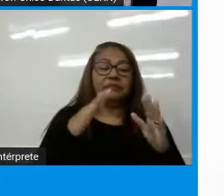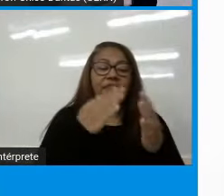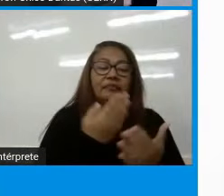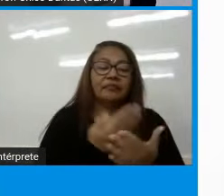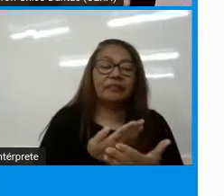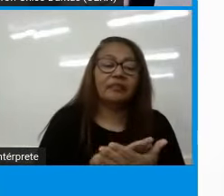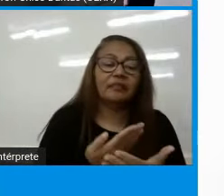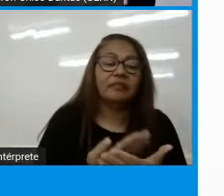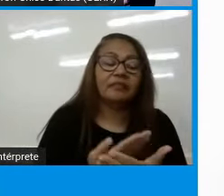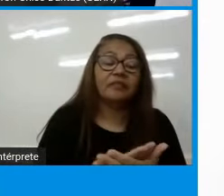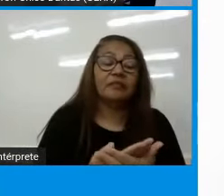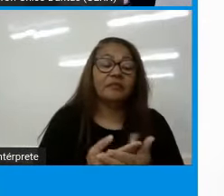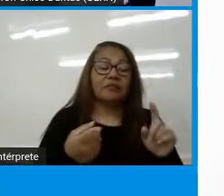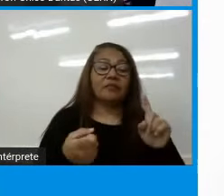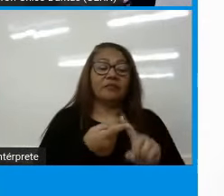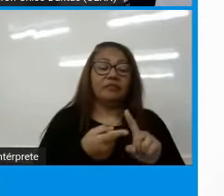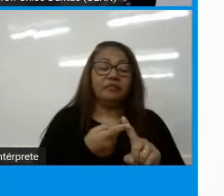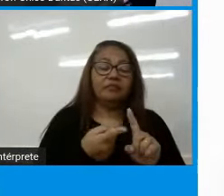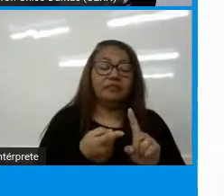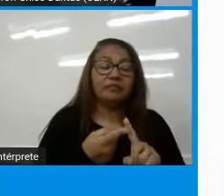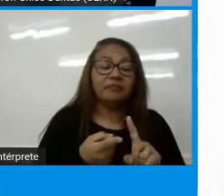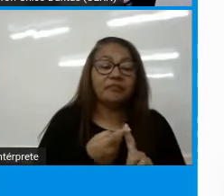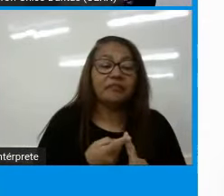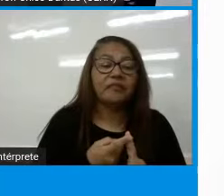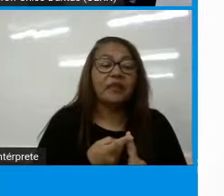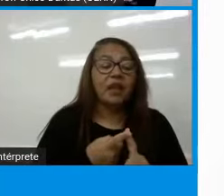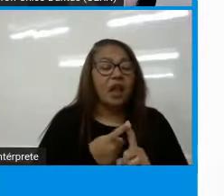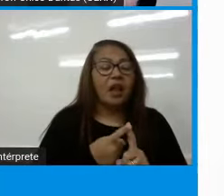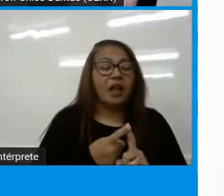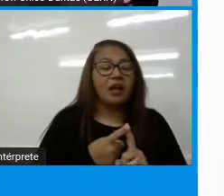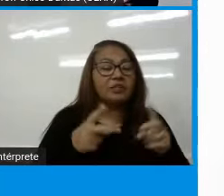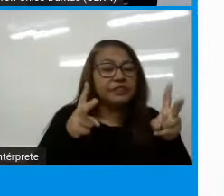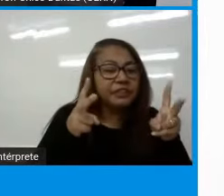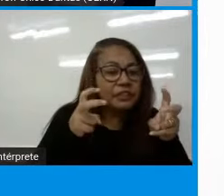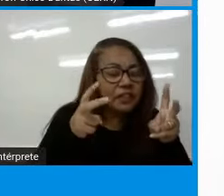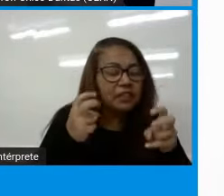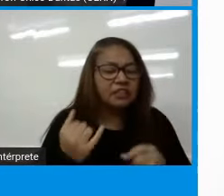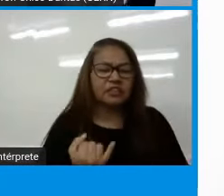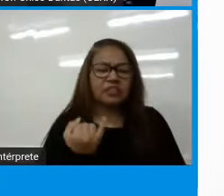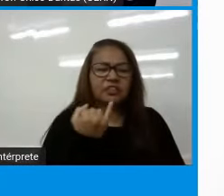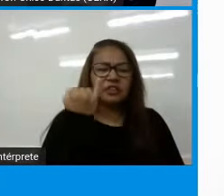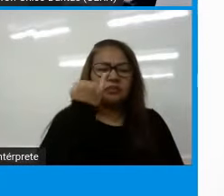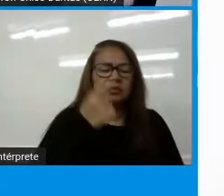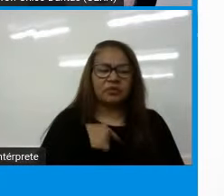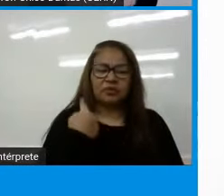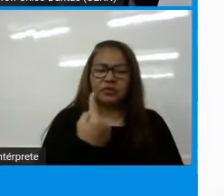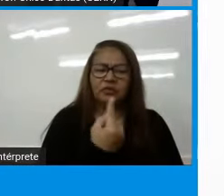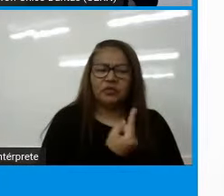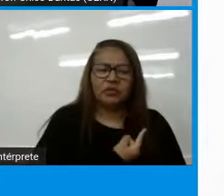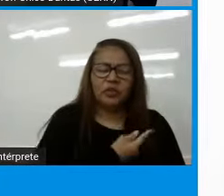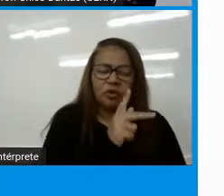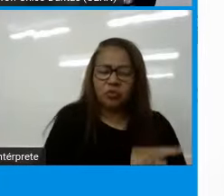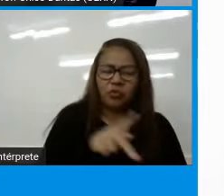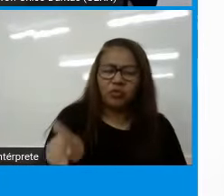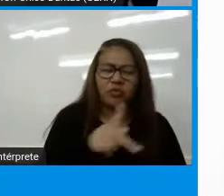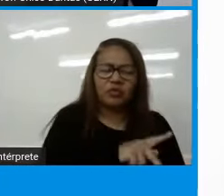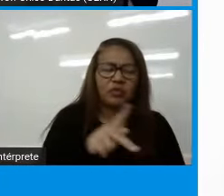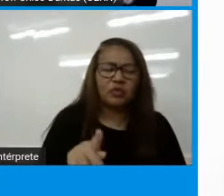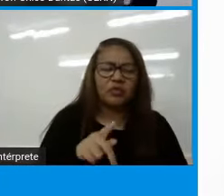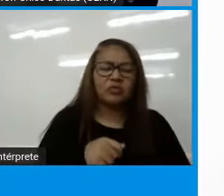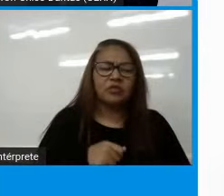nós docentes, é muito interessante, eu diria primordial, que vocês procurem